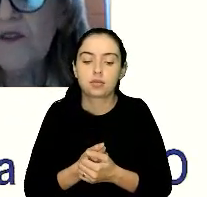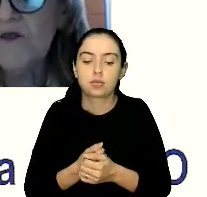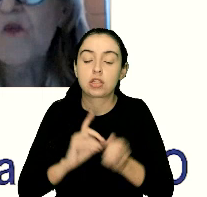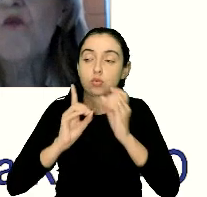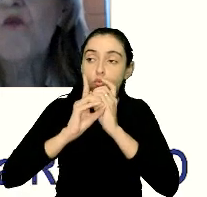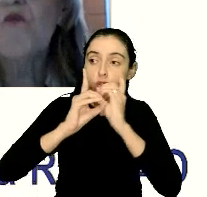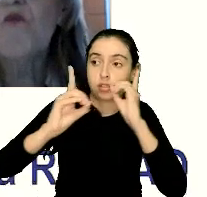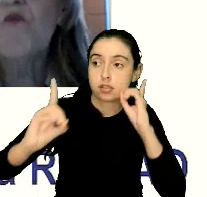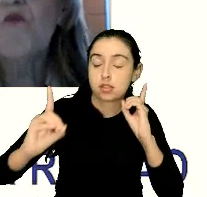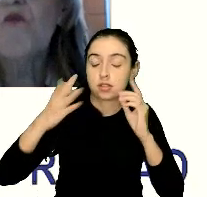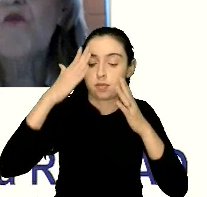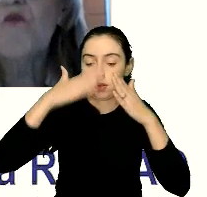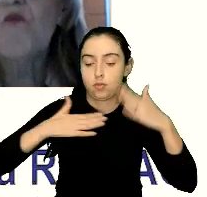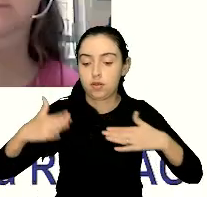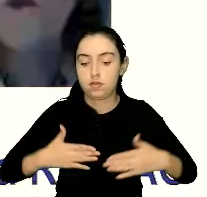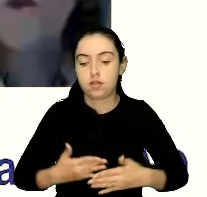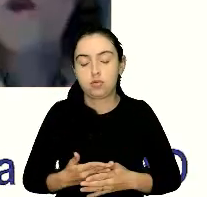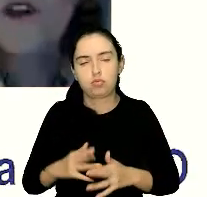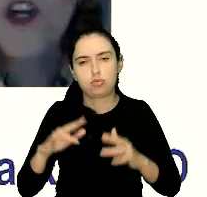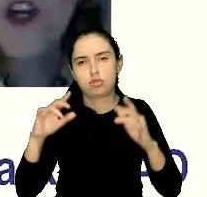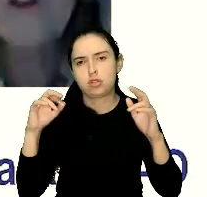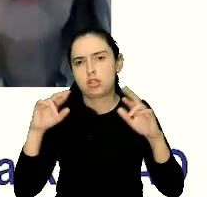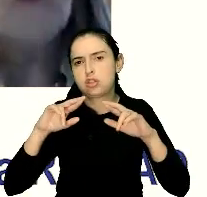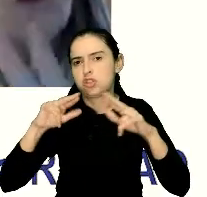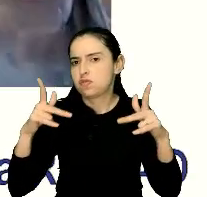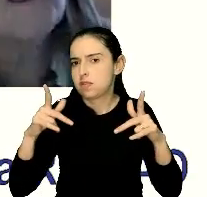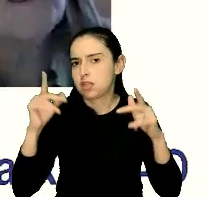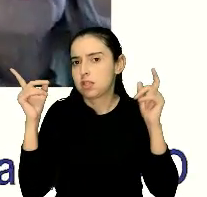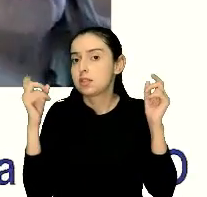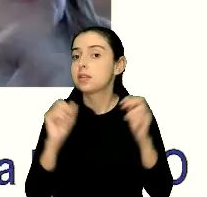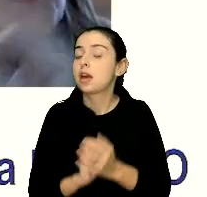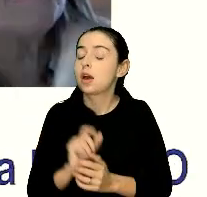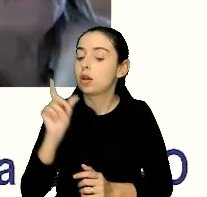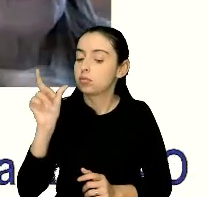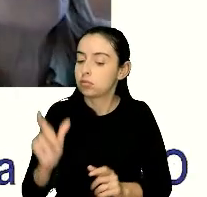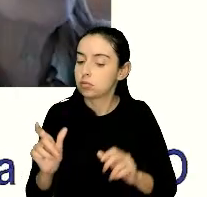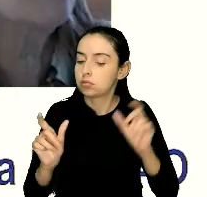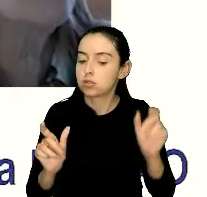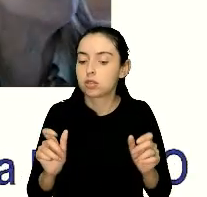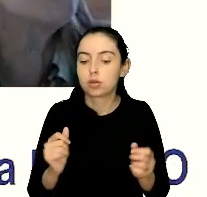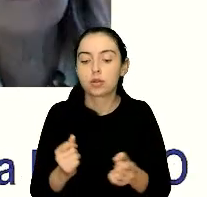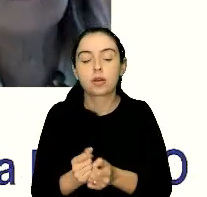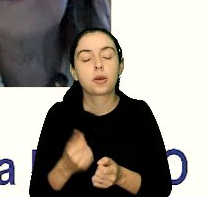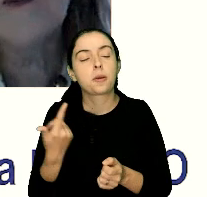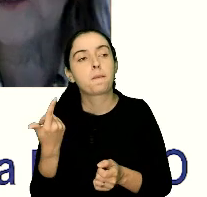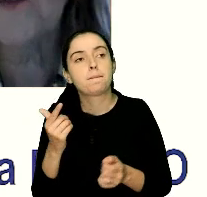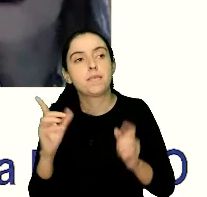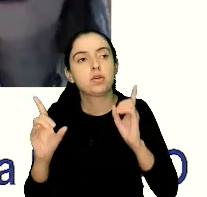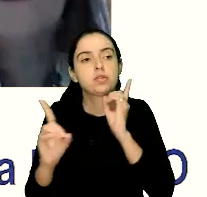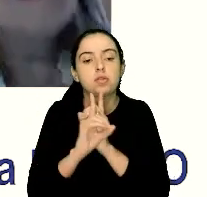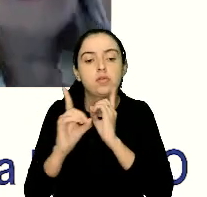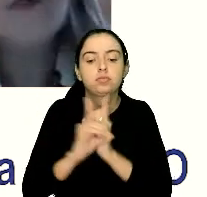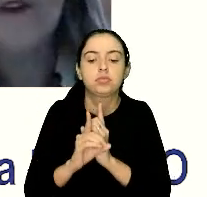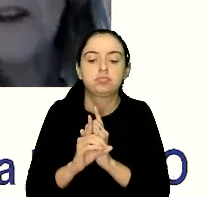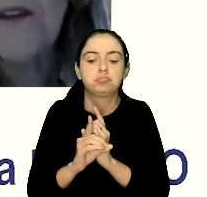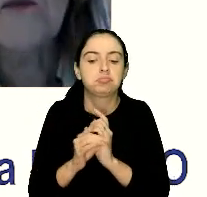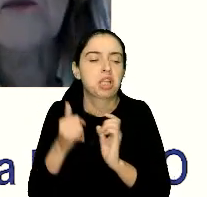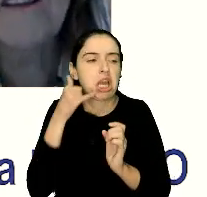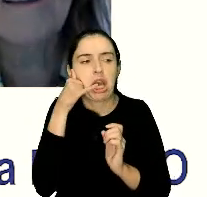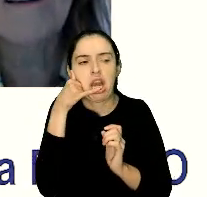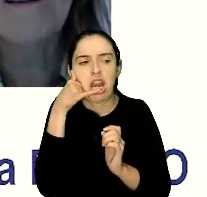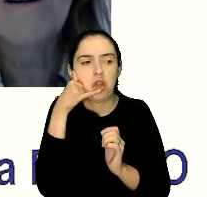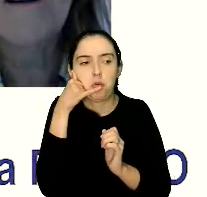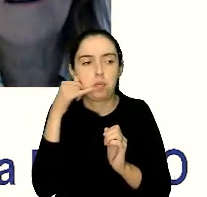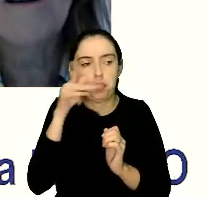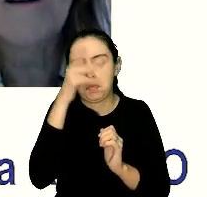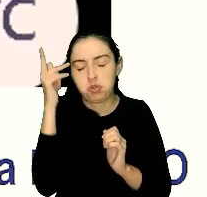distanciamento físico, não confundir uma coisa com a outra. Já que eu não posso me relacionar fisicamente, então eu já nem ligo para a pessoa. Isso não